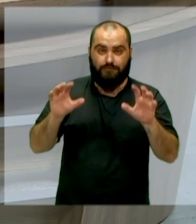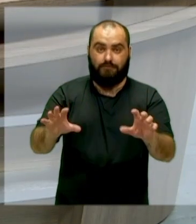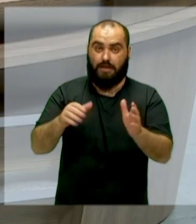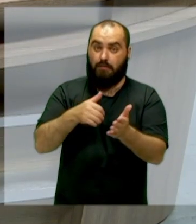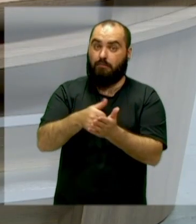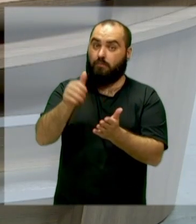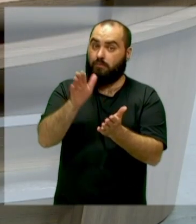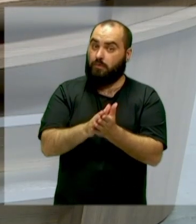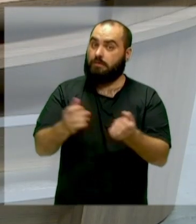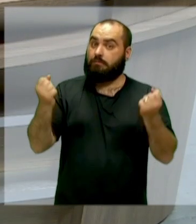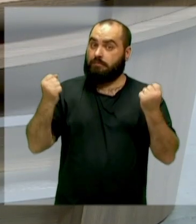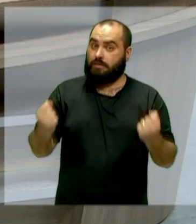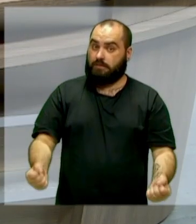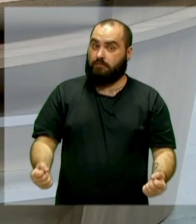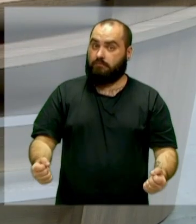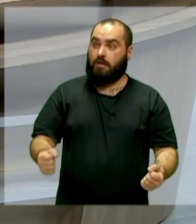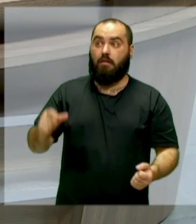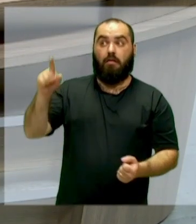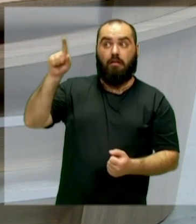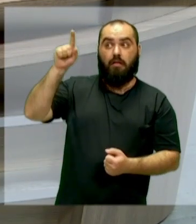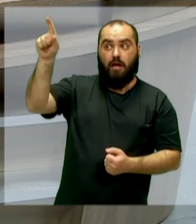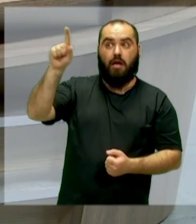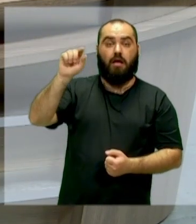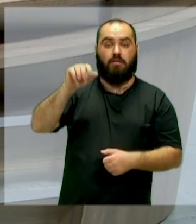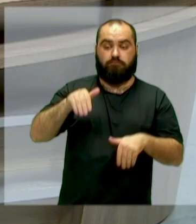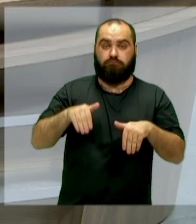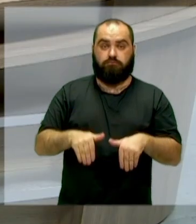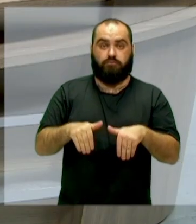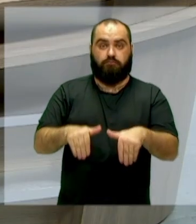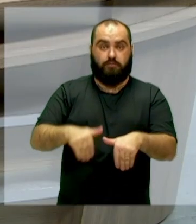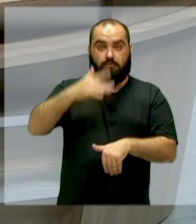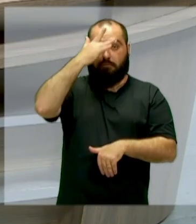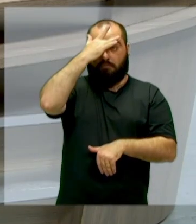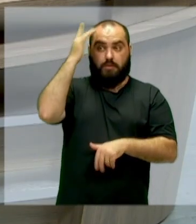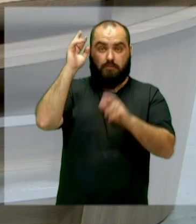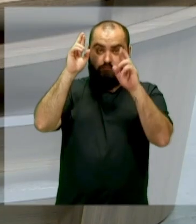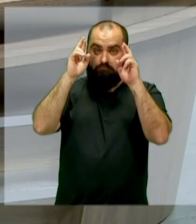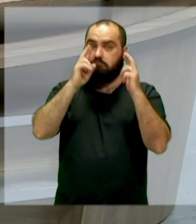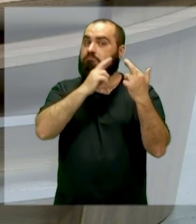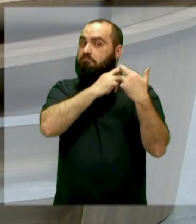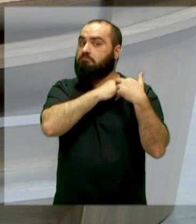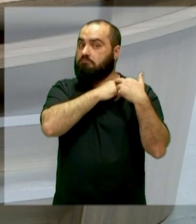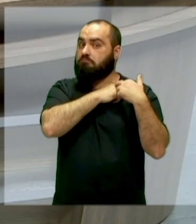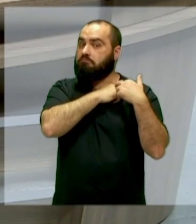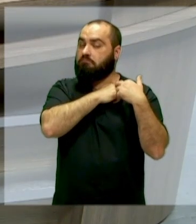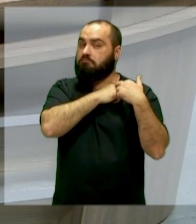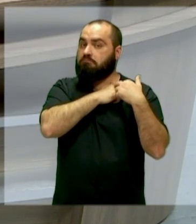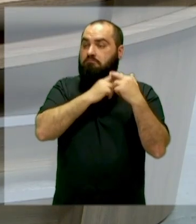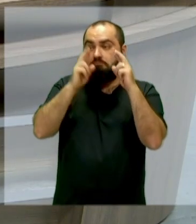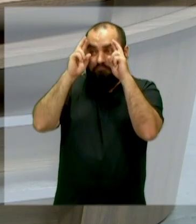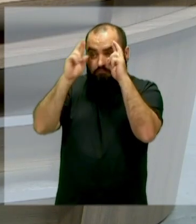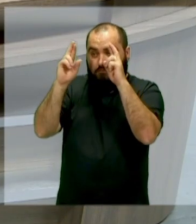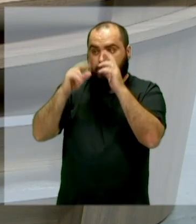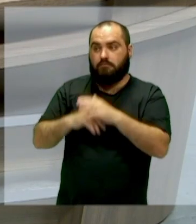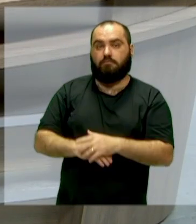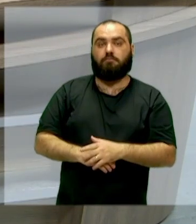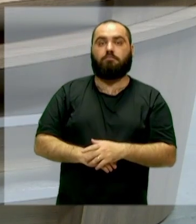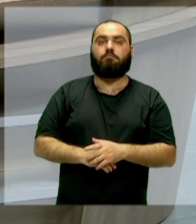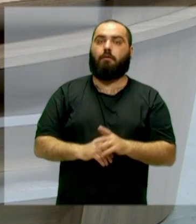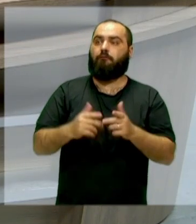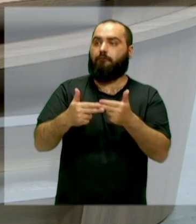multa pesada tá e o pessoal respeita assim tem vários e vários avisos em todos os condomínios lá só coloque nesse dia